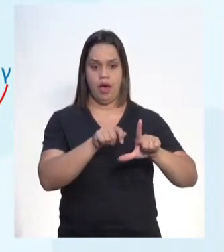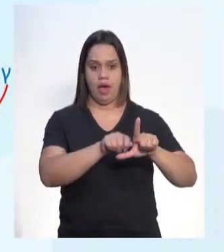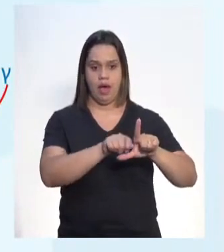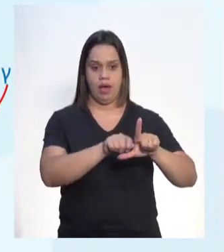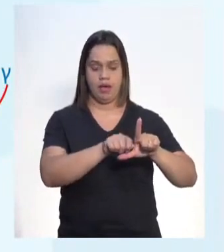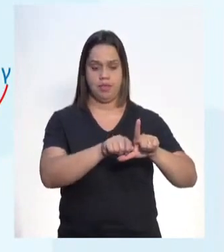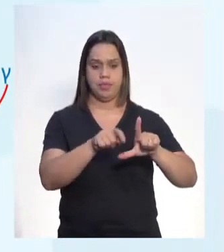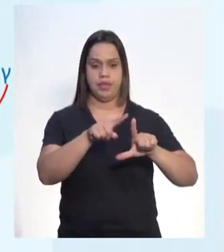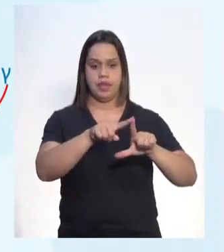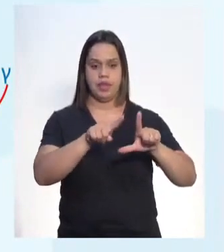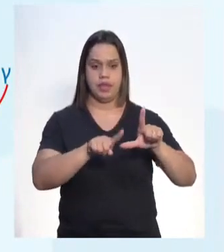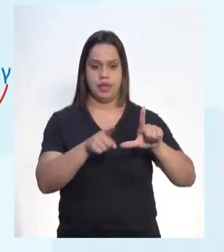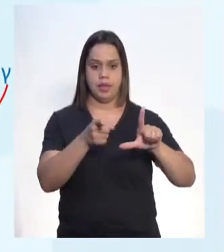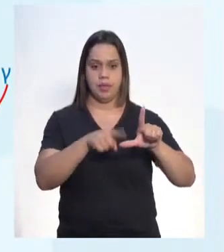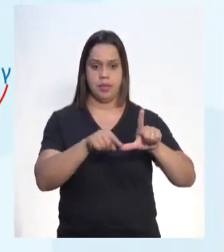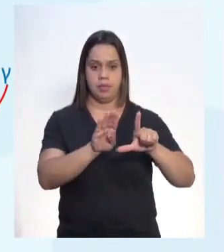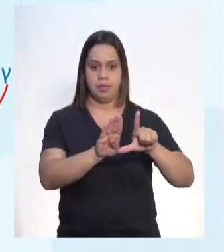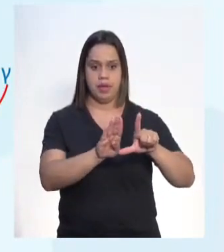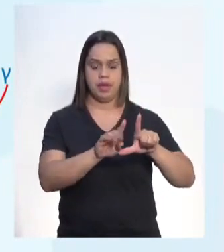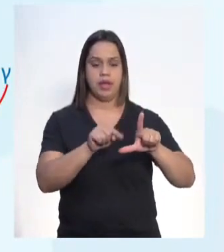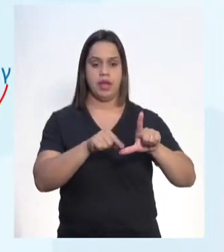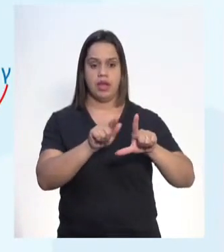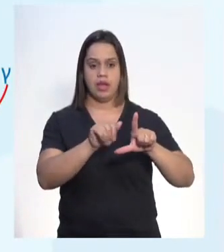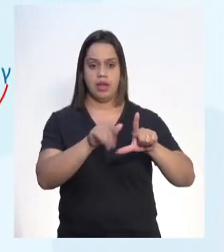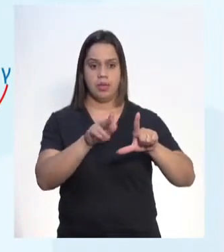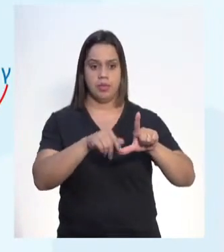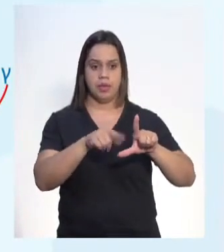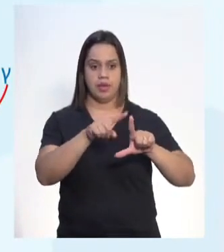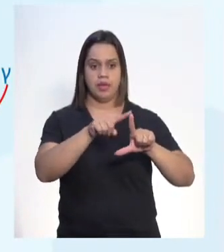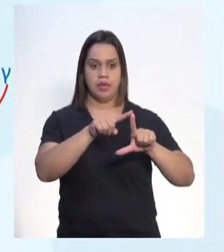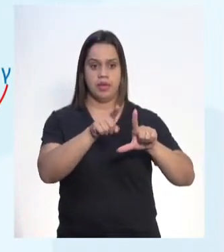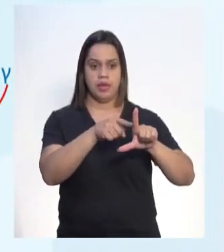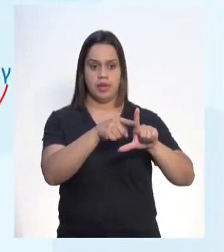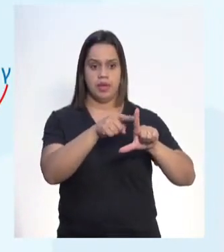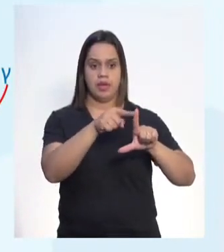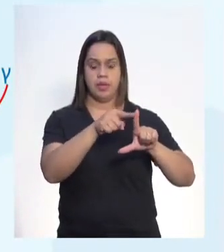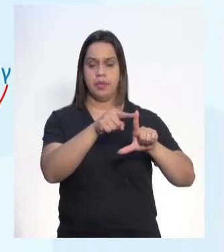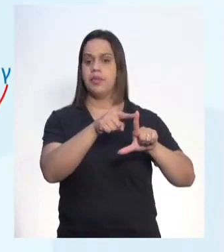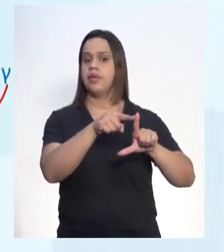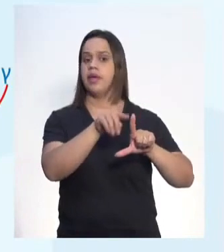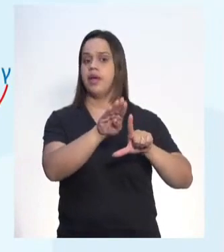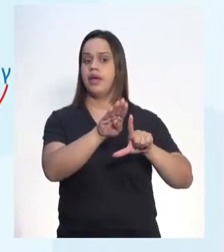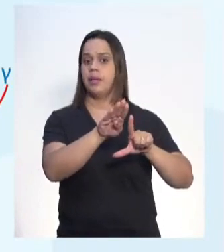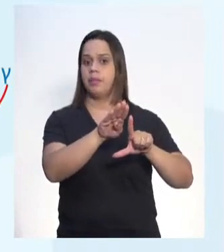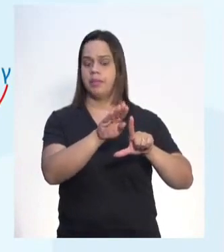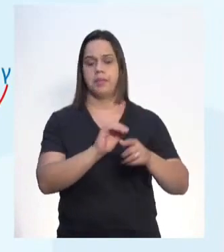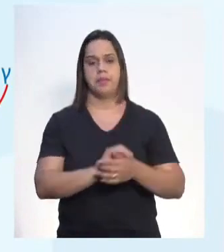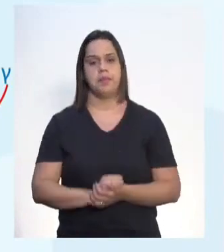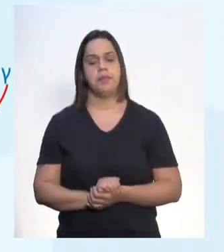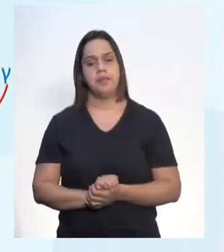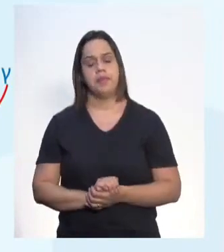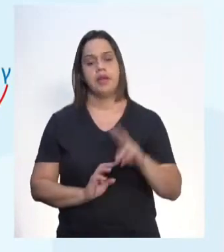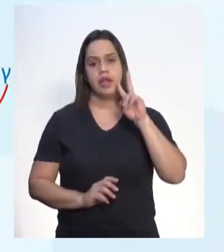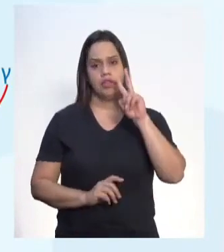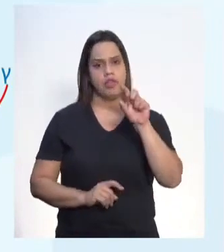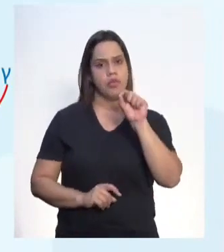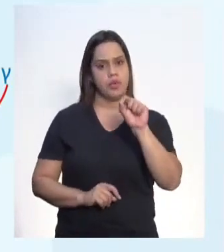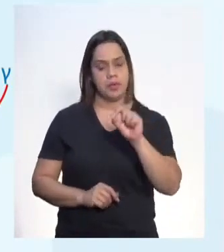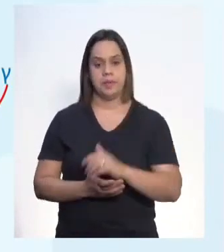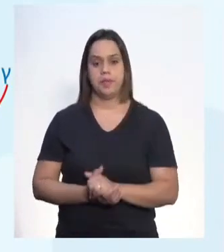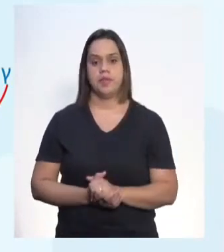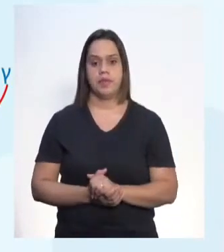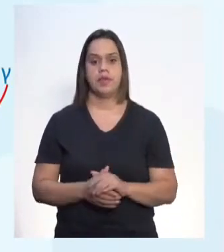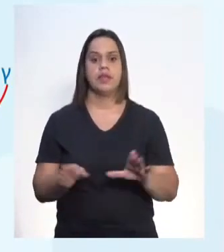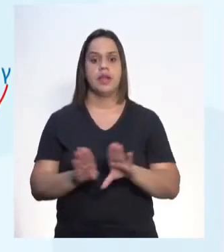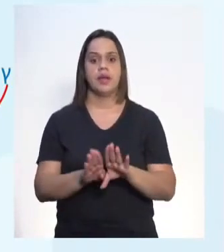vértice C, e o ângulo gama, que está no vértice B. Também, nós